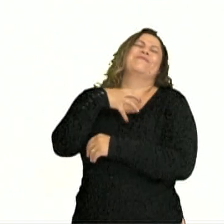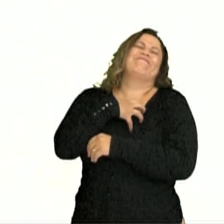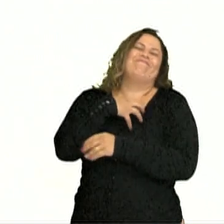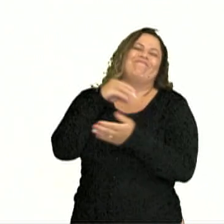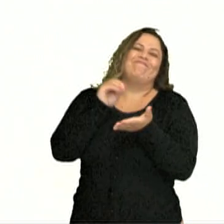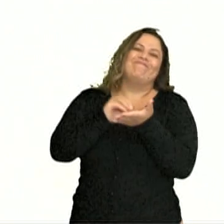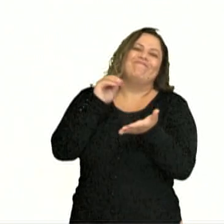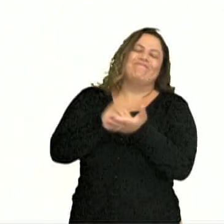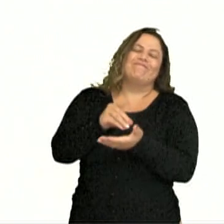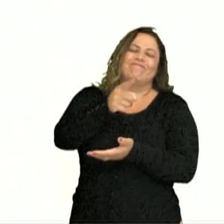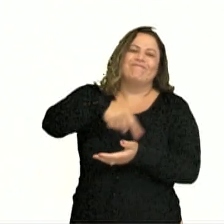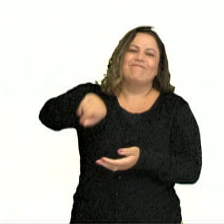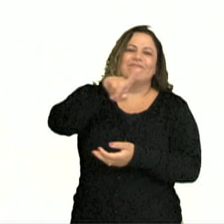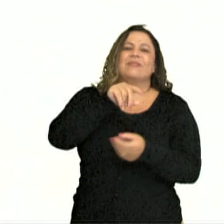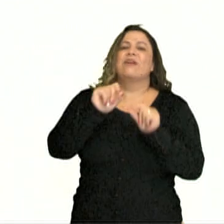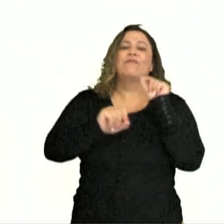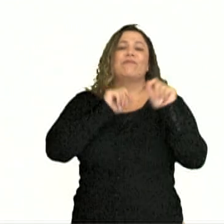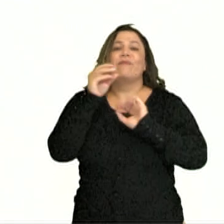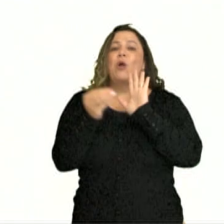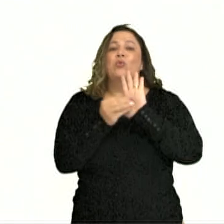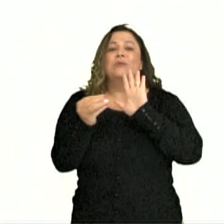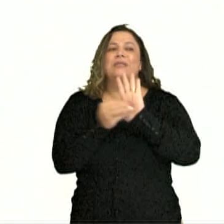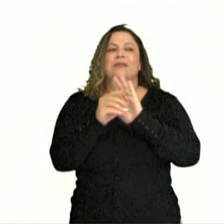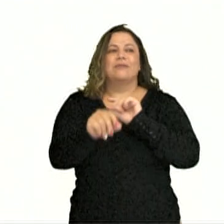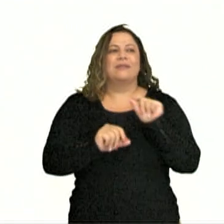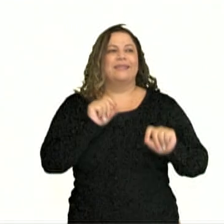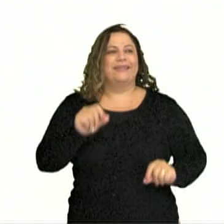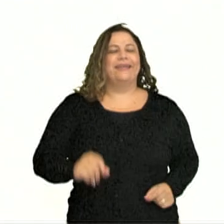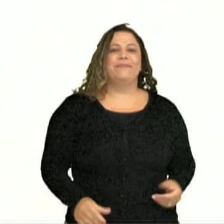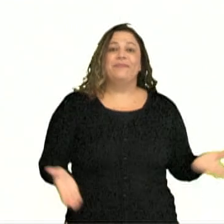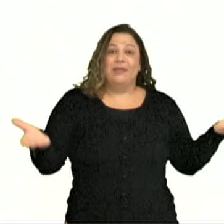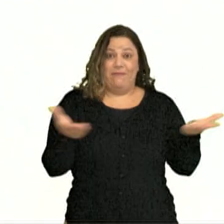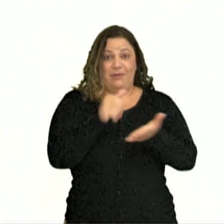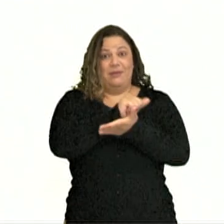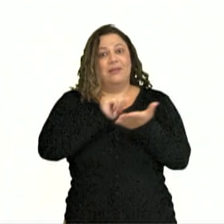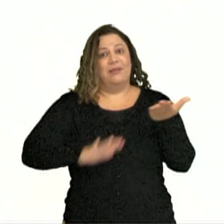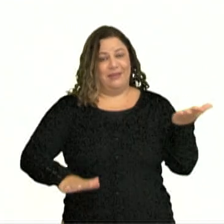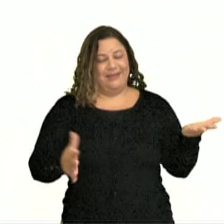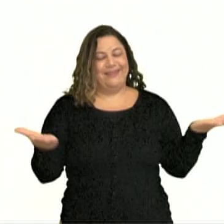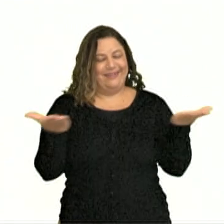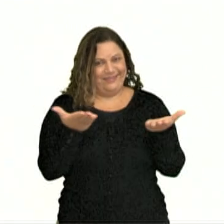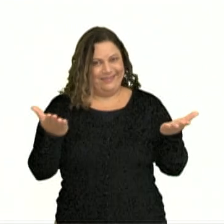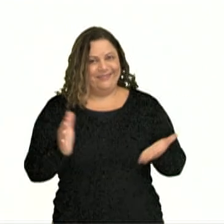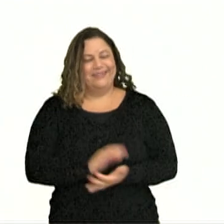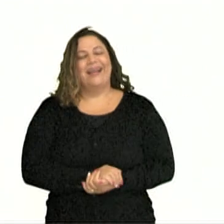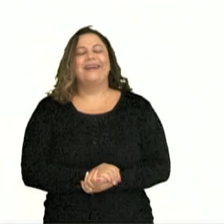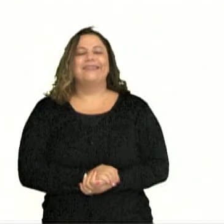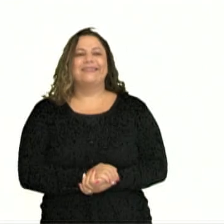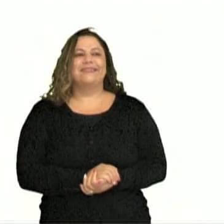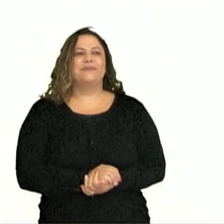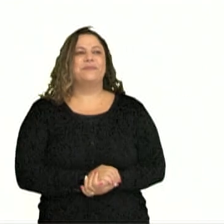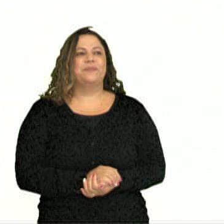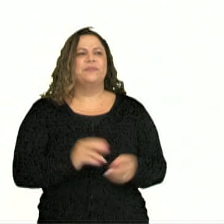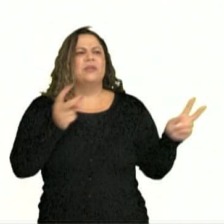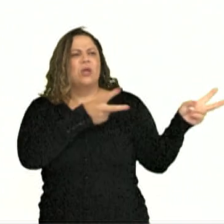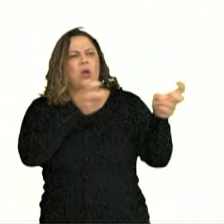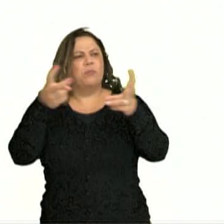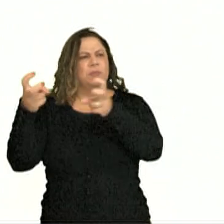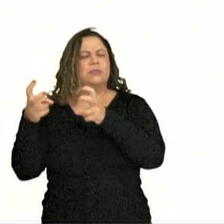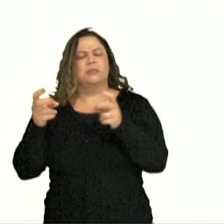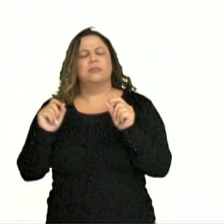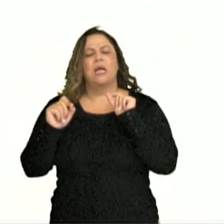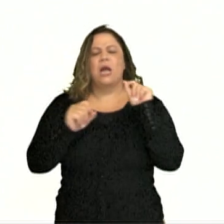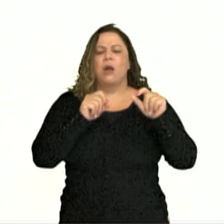falta. E aí você interpreta a falta de quê? Vamos então a mais uma atividade antes da gente encerrar nossa aula. Observe aí um cômodo na